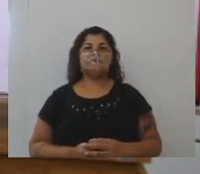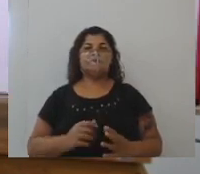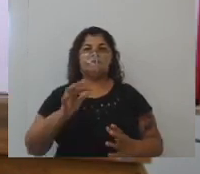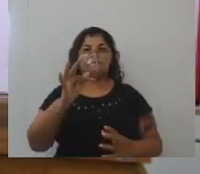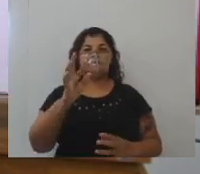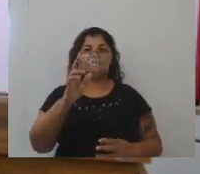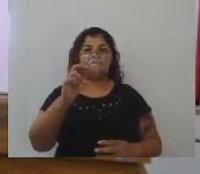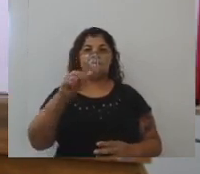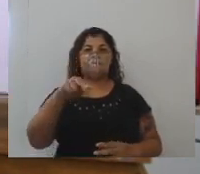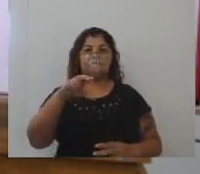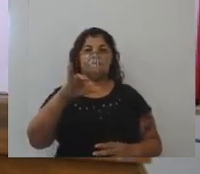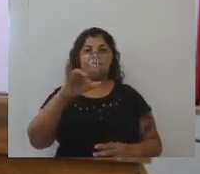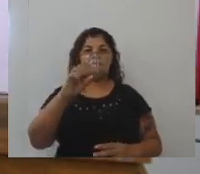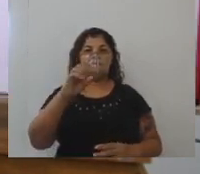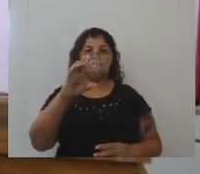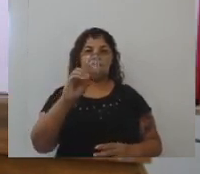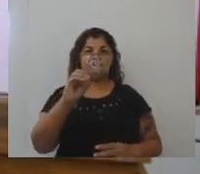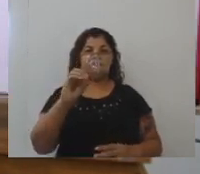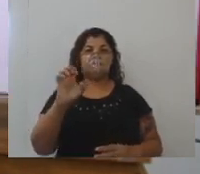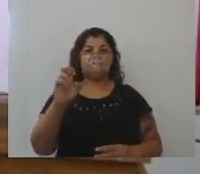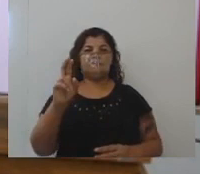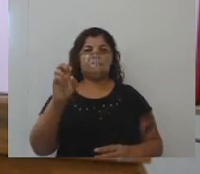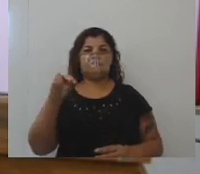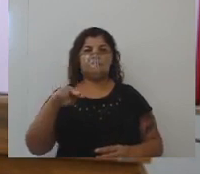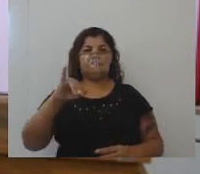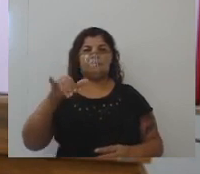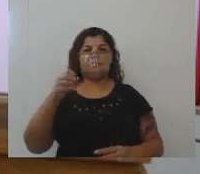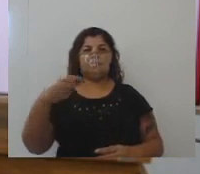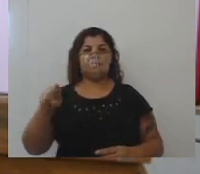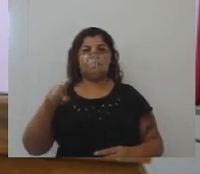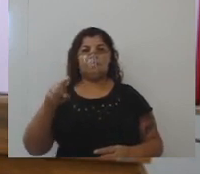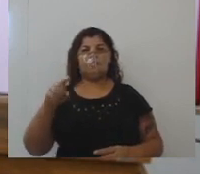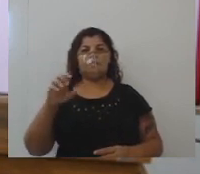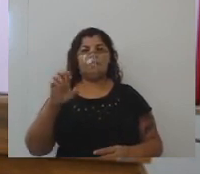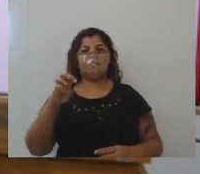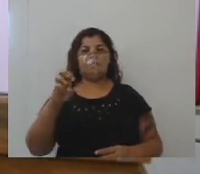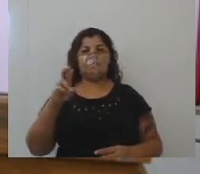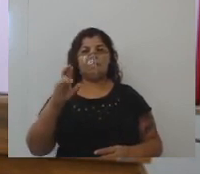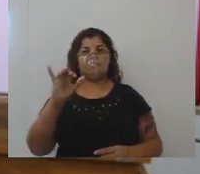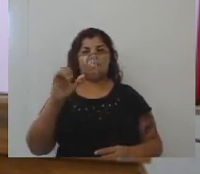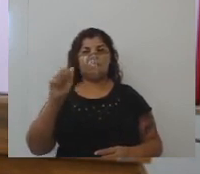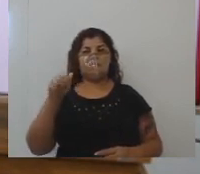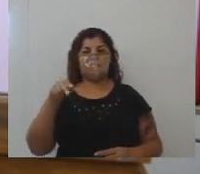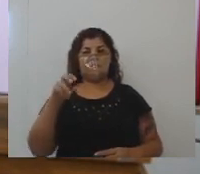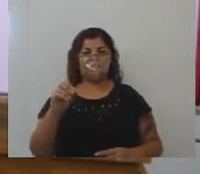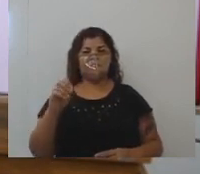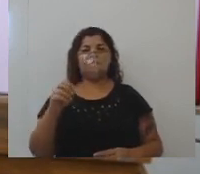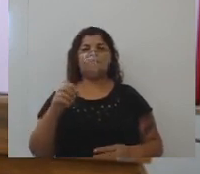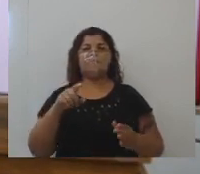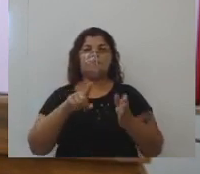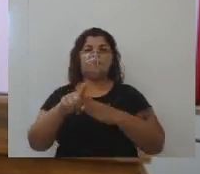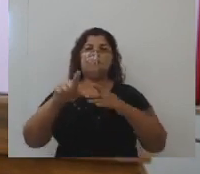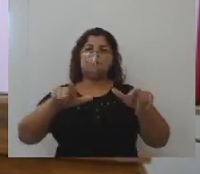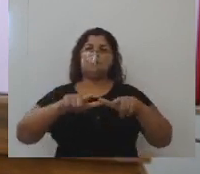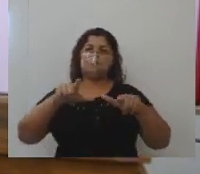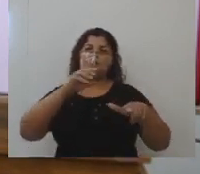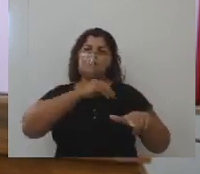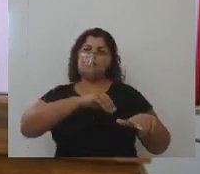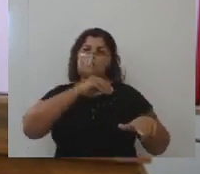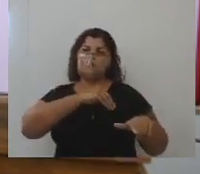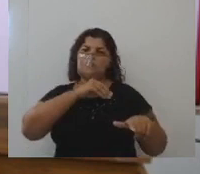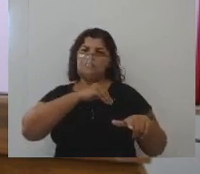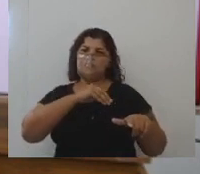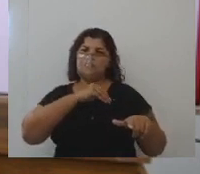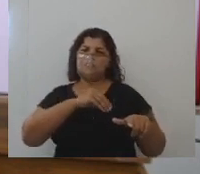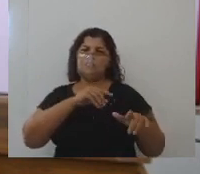Francisco Ferraz, Erem, professor Jordão Emereciano, é isso? Professor, o trabalho assalariado, a lei